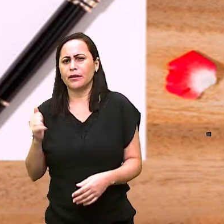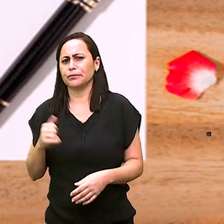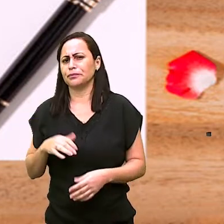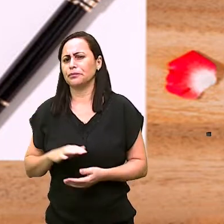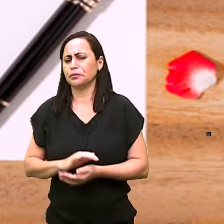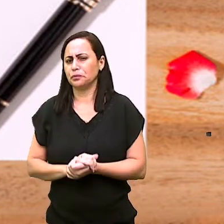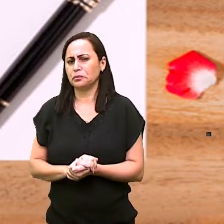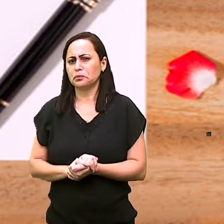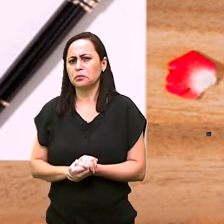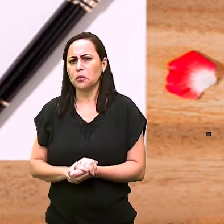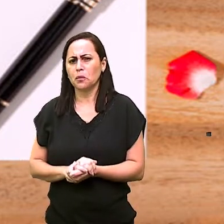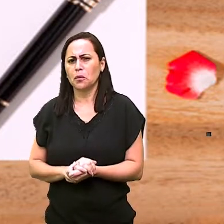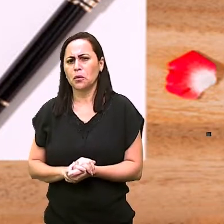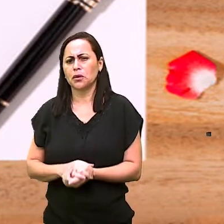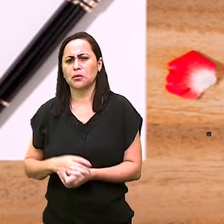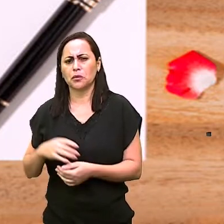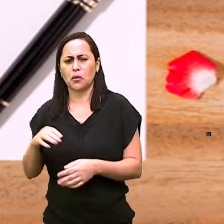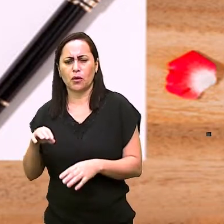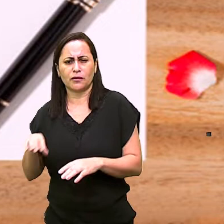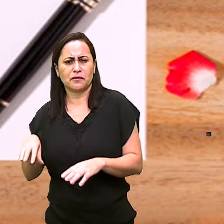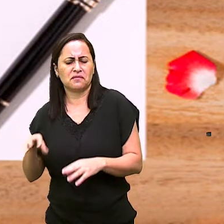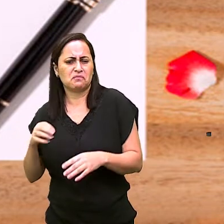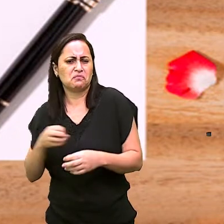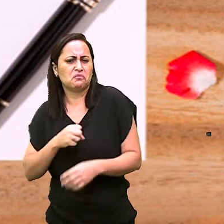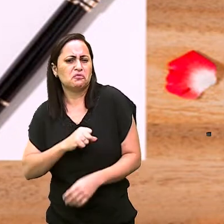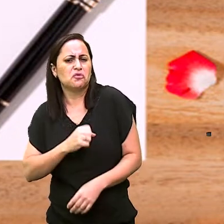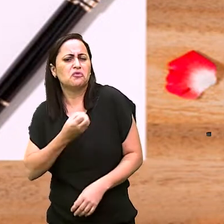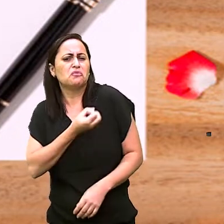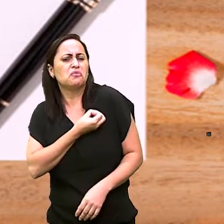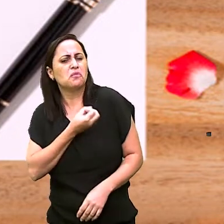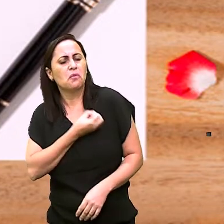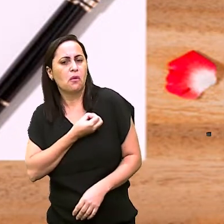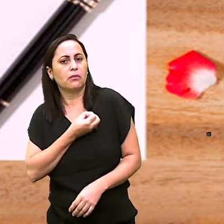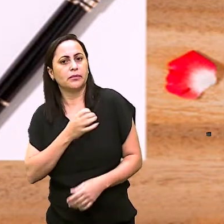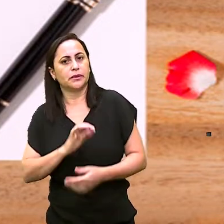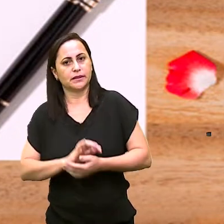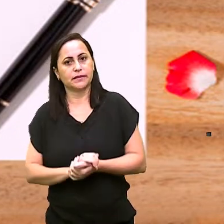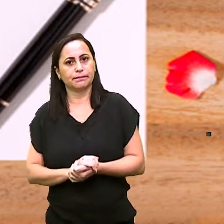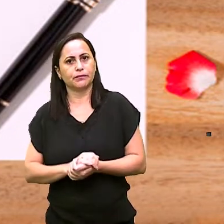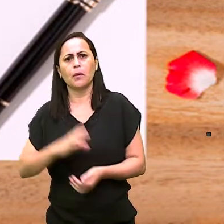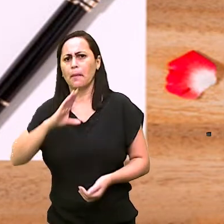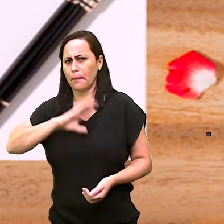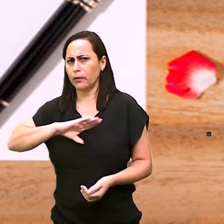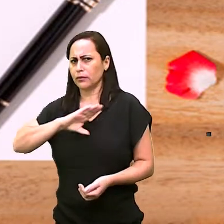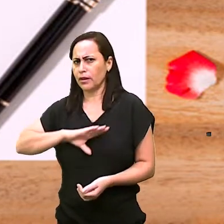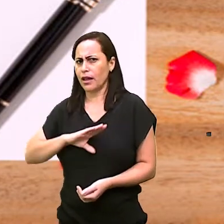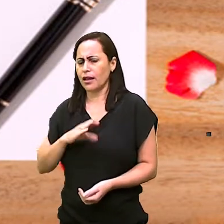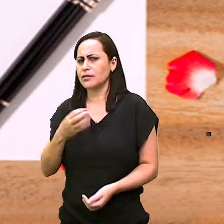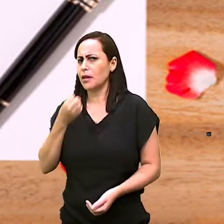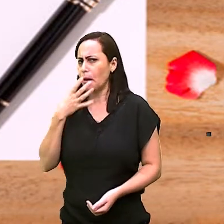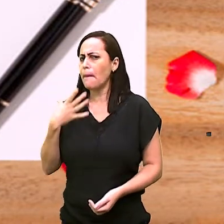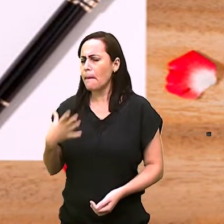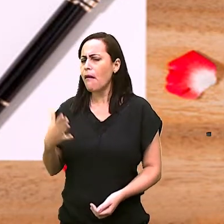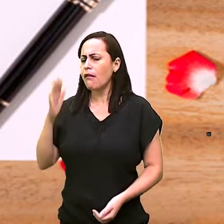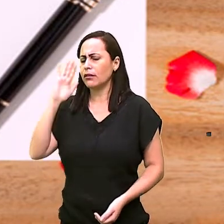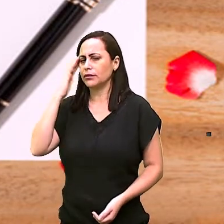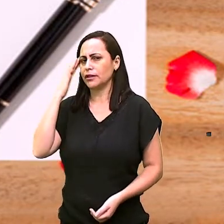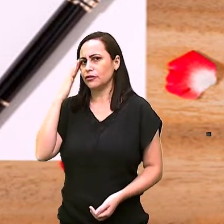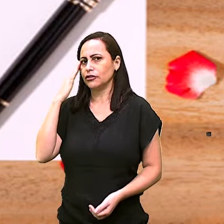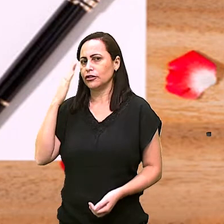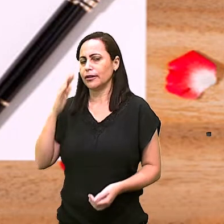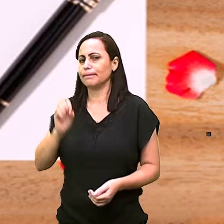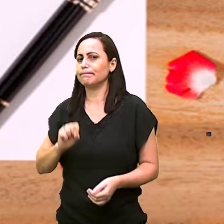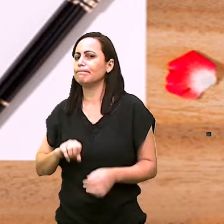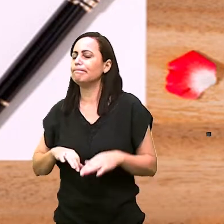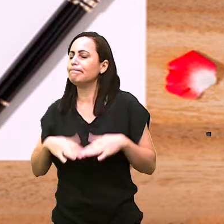português, em matéria de leitura, o entendimento dele era perfeito, mas nos cálculos